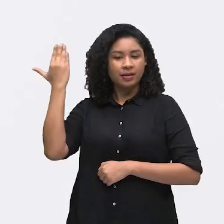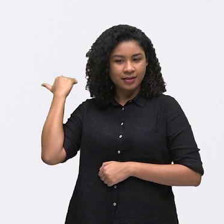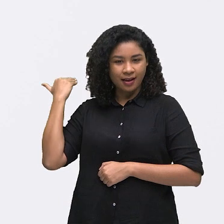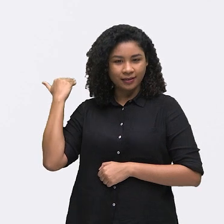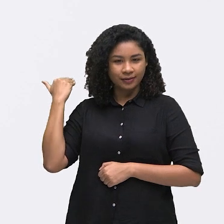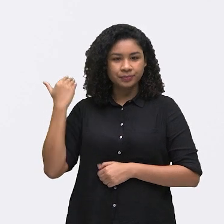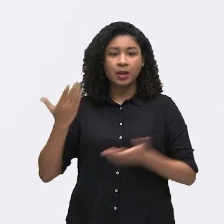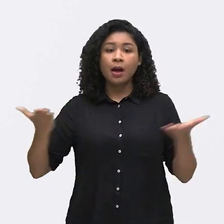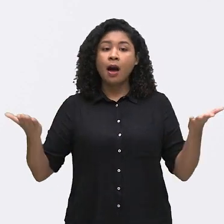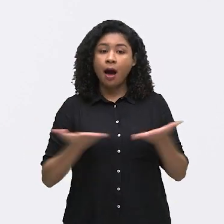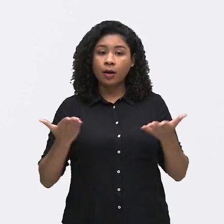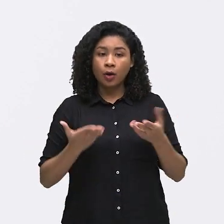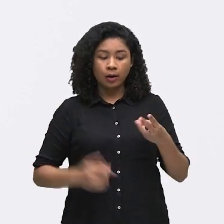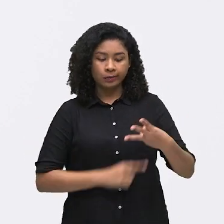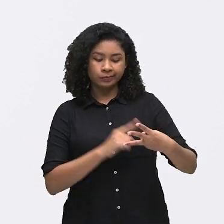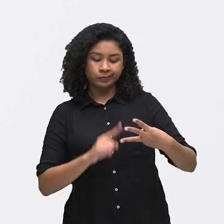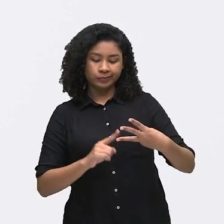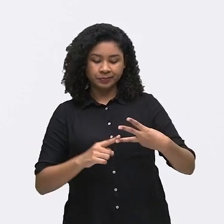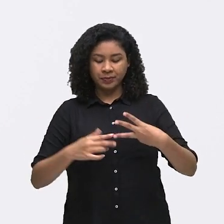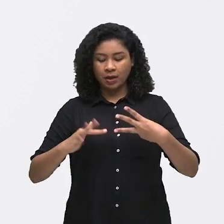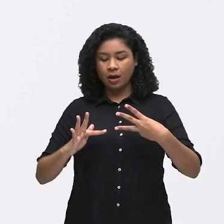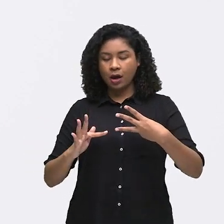Vamos lá. Então, o futuro